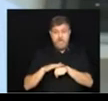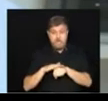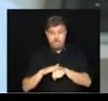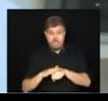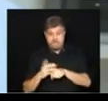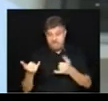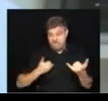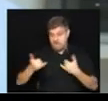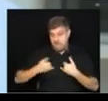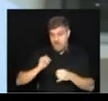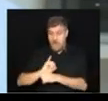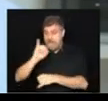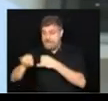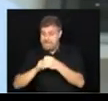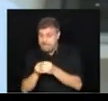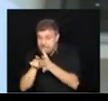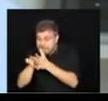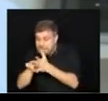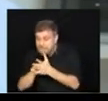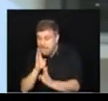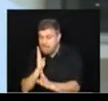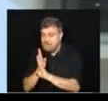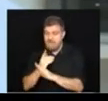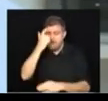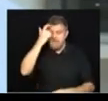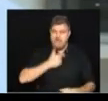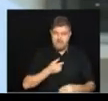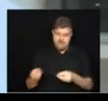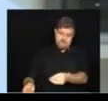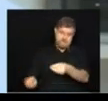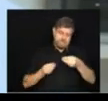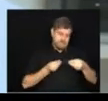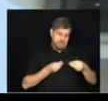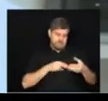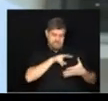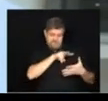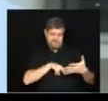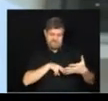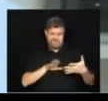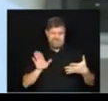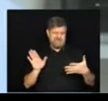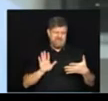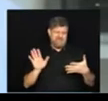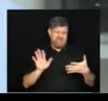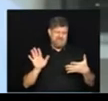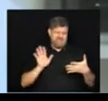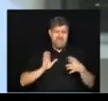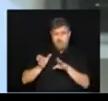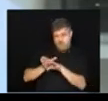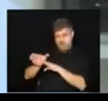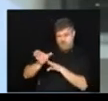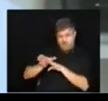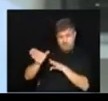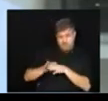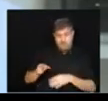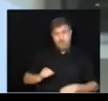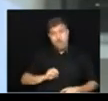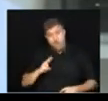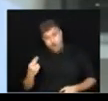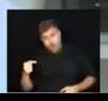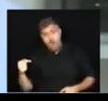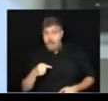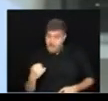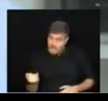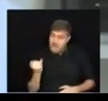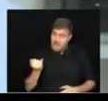informação, isto procede? Aí você, na informação, você corrige, você realmente, não, isso é importante, ou, não,